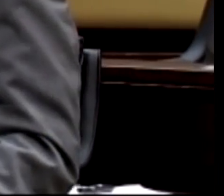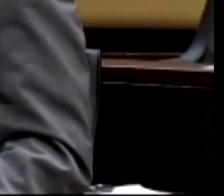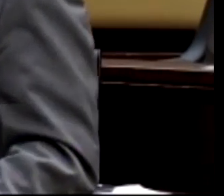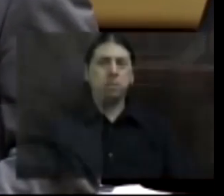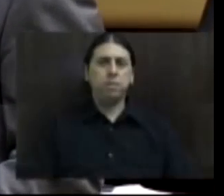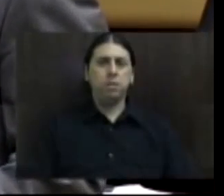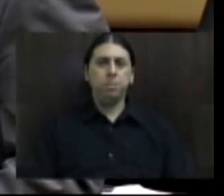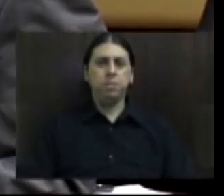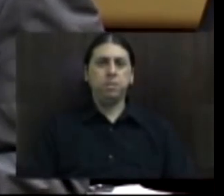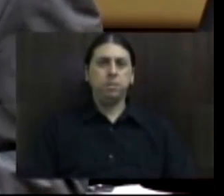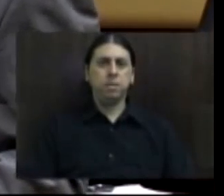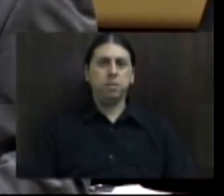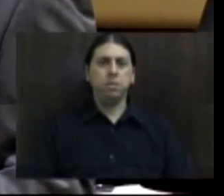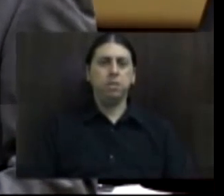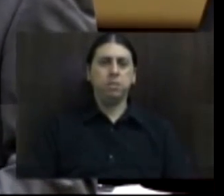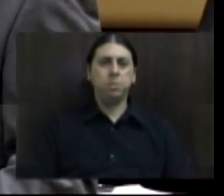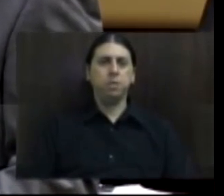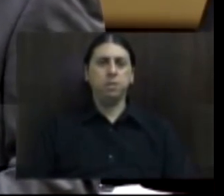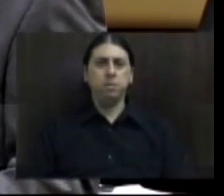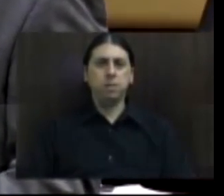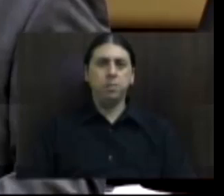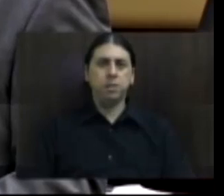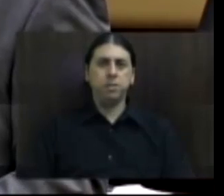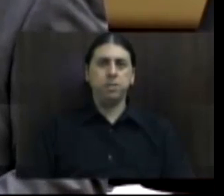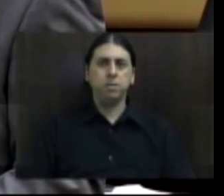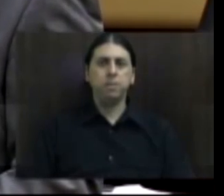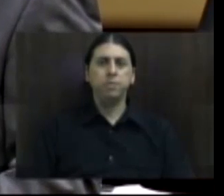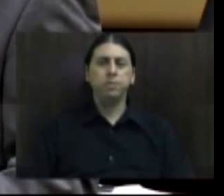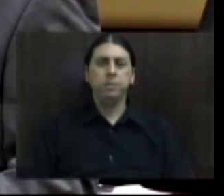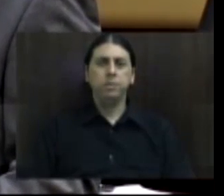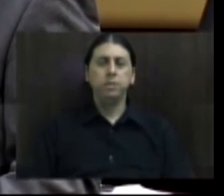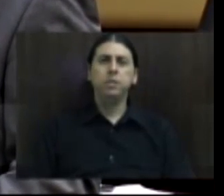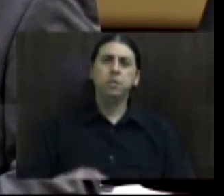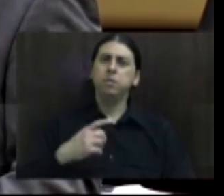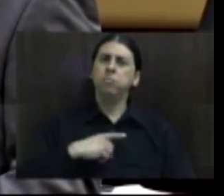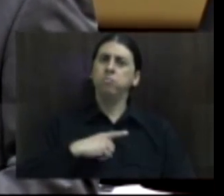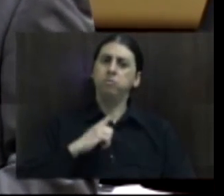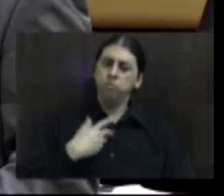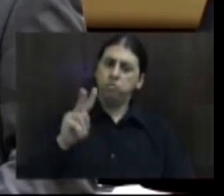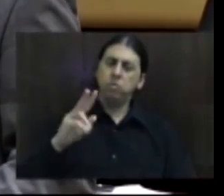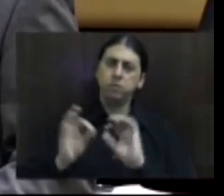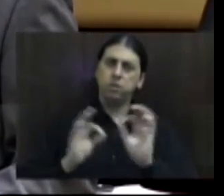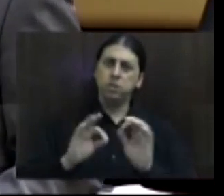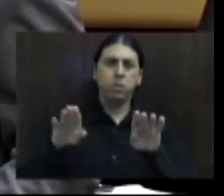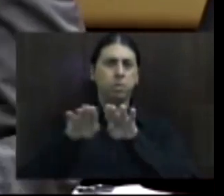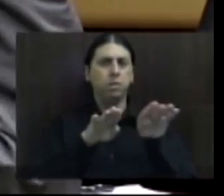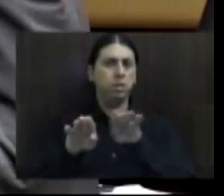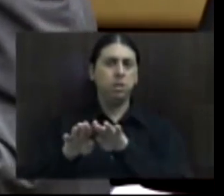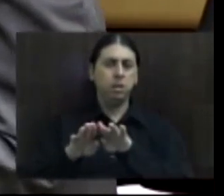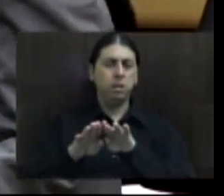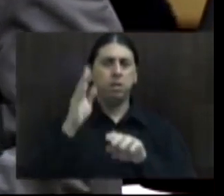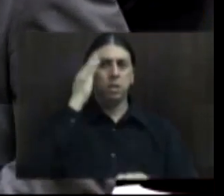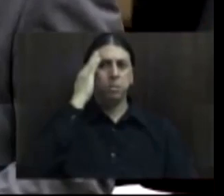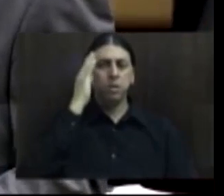essa discussão eu quero lhe parabenizar vamos fazer algumas comparações deputada